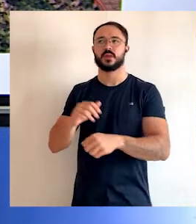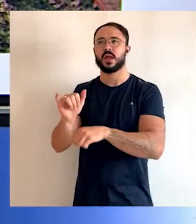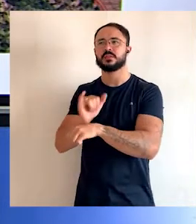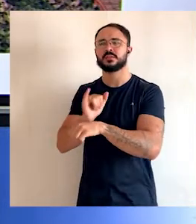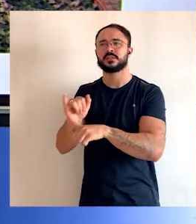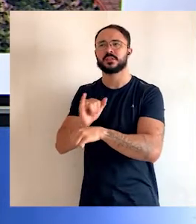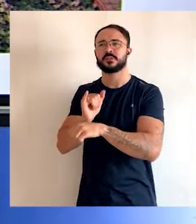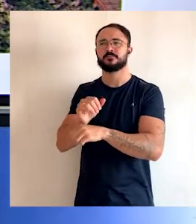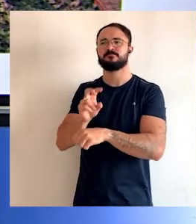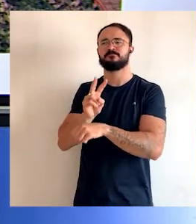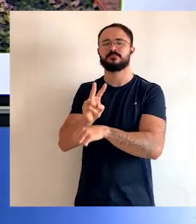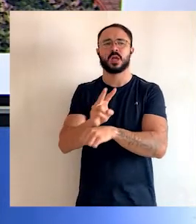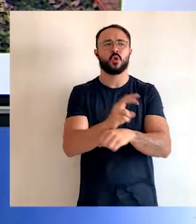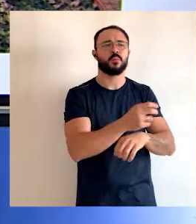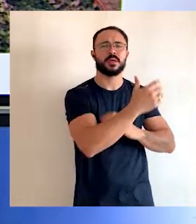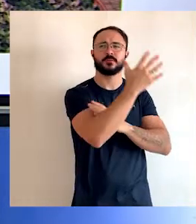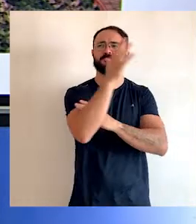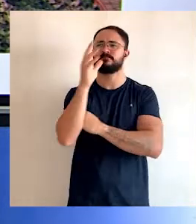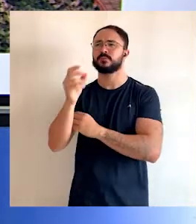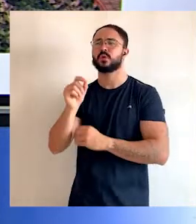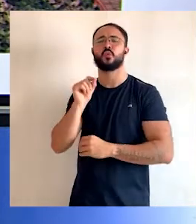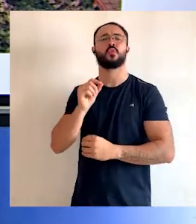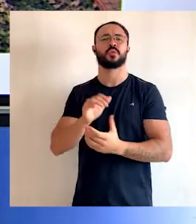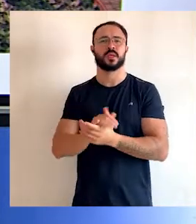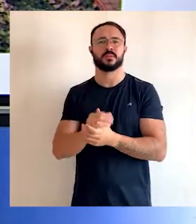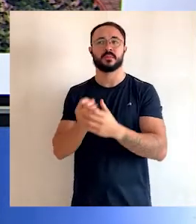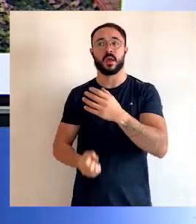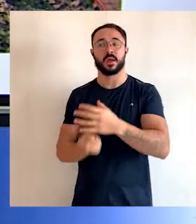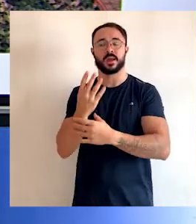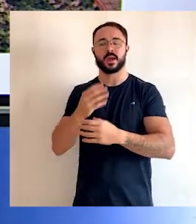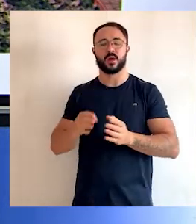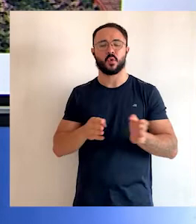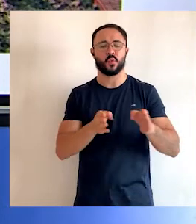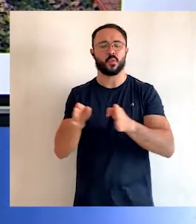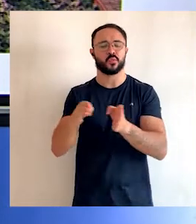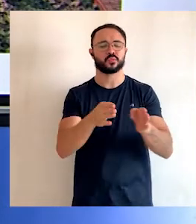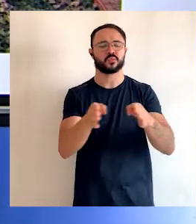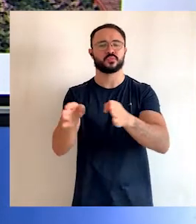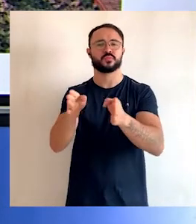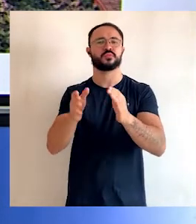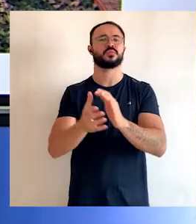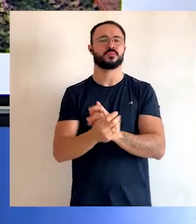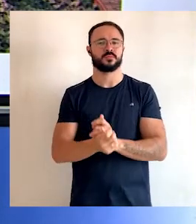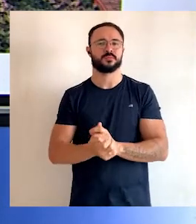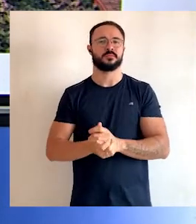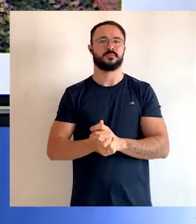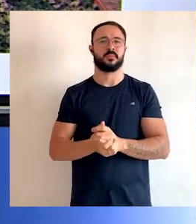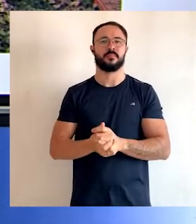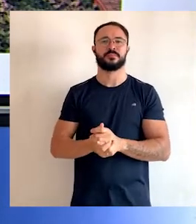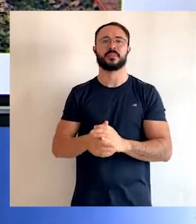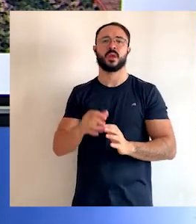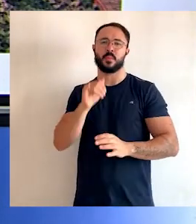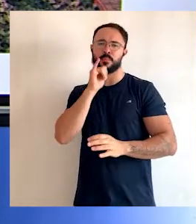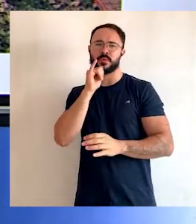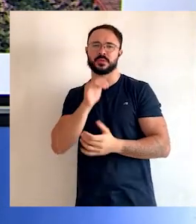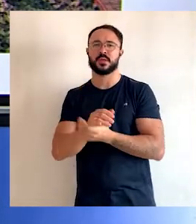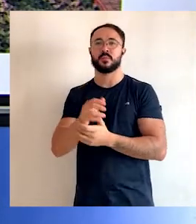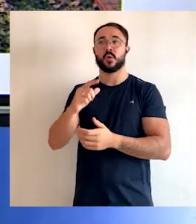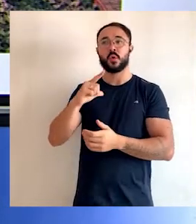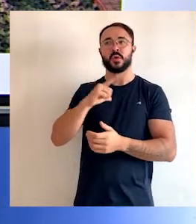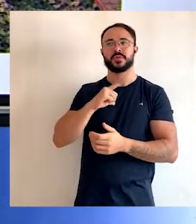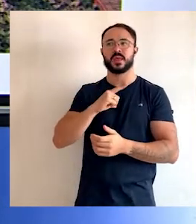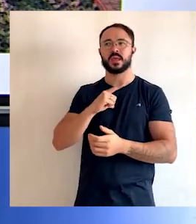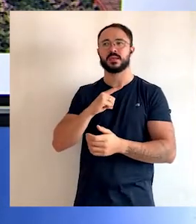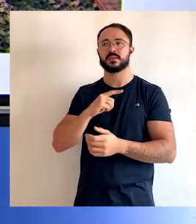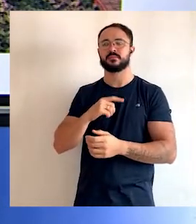formação de corredores ecológicos. Quando você tem a fragmentação entre dois hábitats diferentes, entre duas vegetações